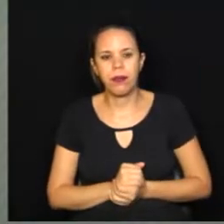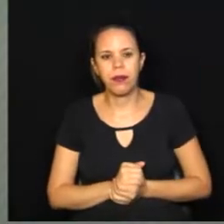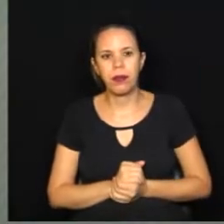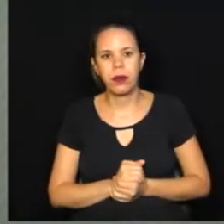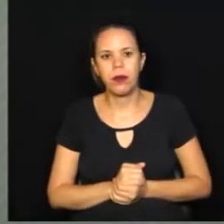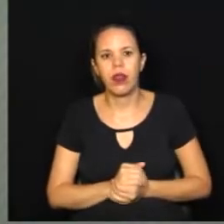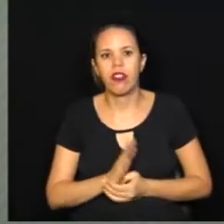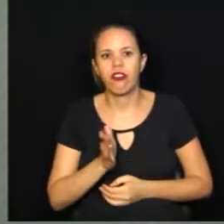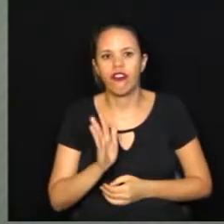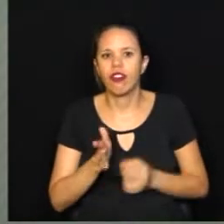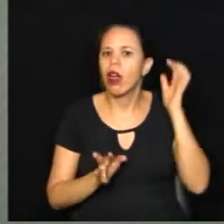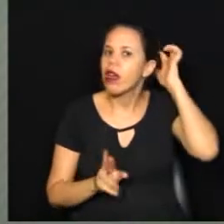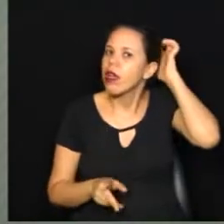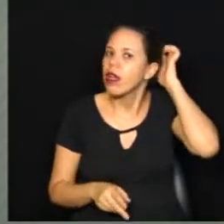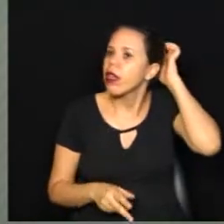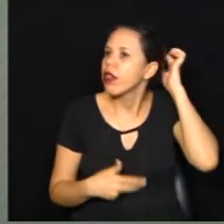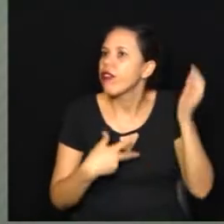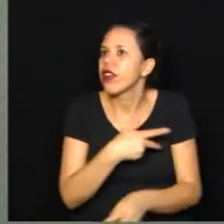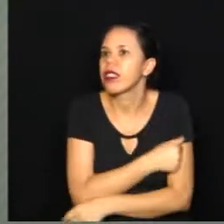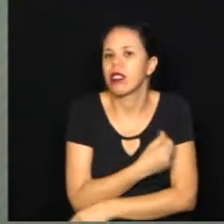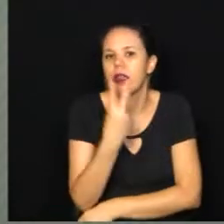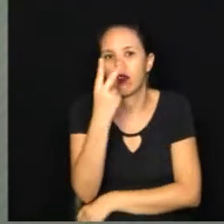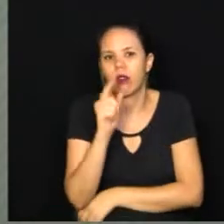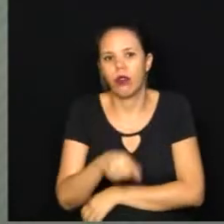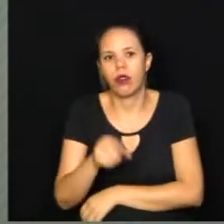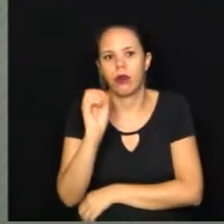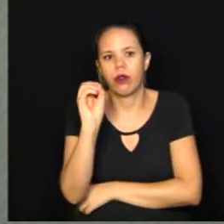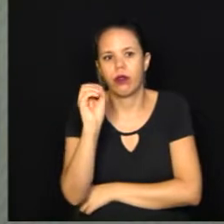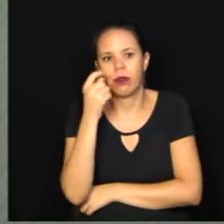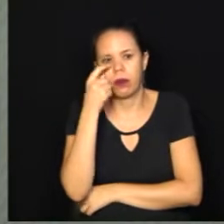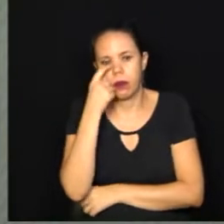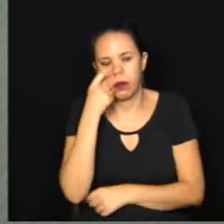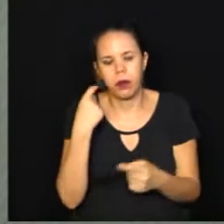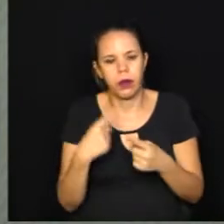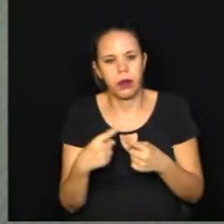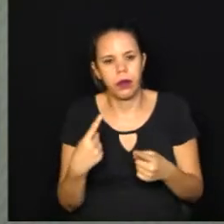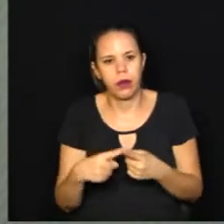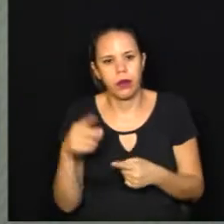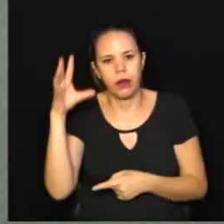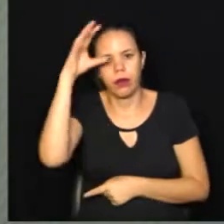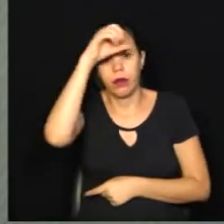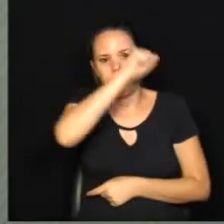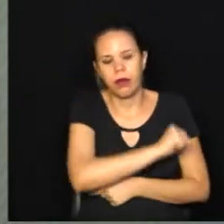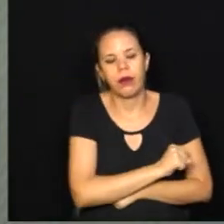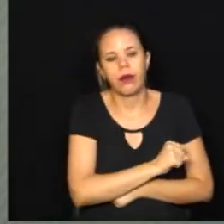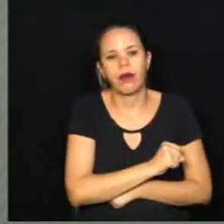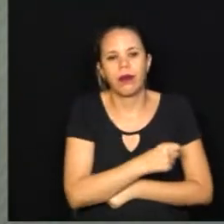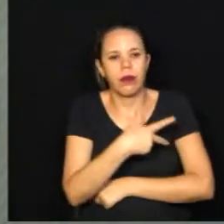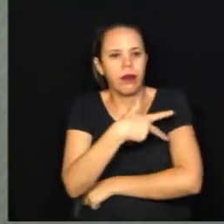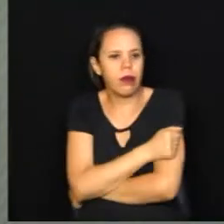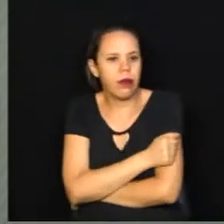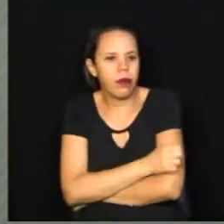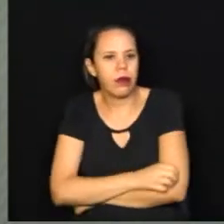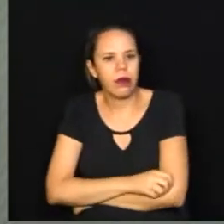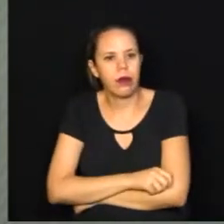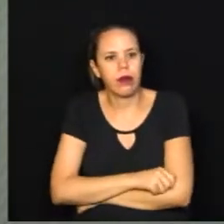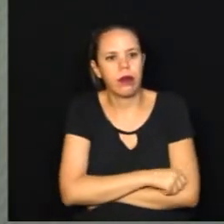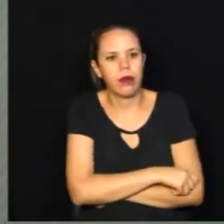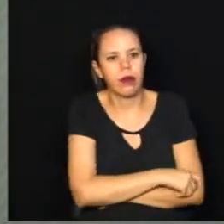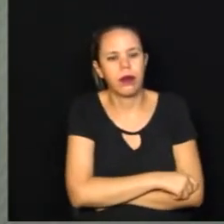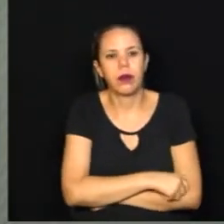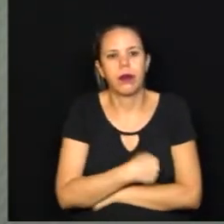Já é a vacina 2.0. Por quê? Porque nós aprendemos com as vacinas anteriores